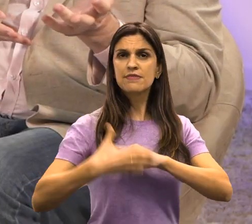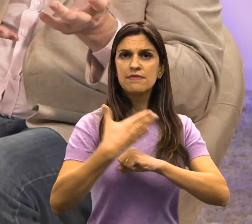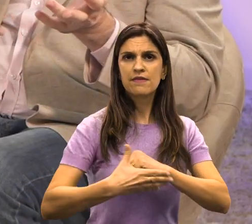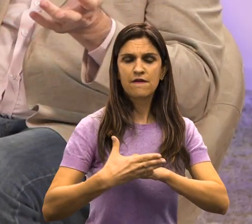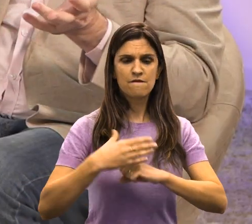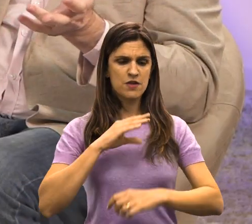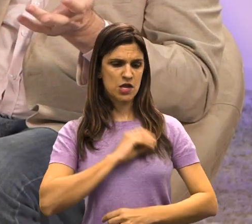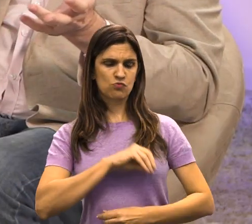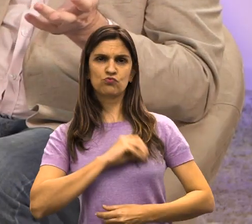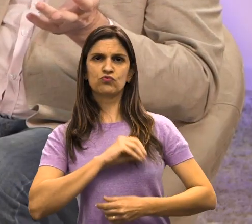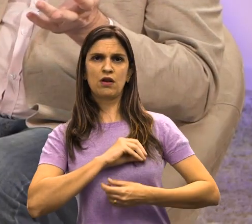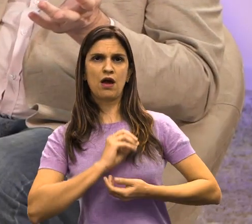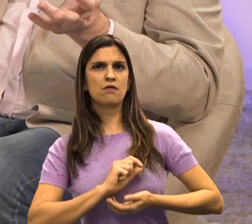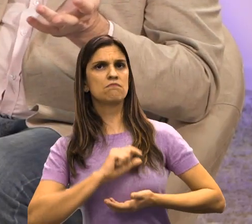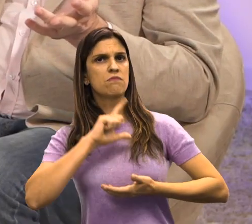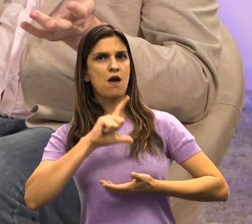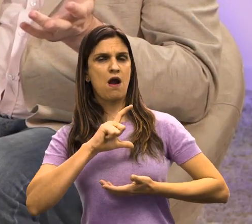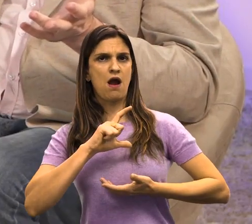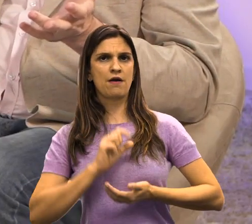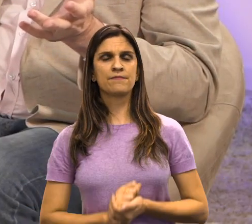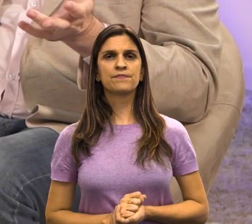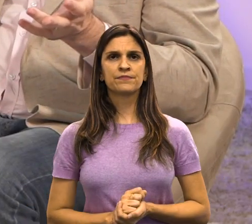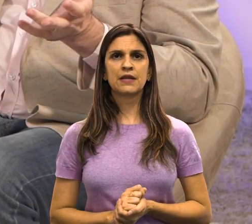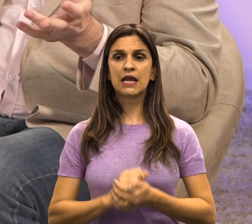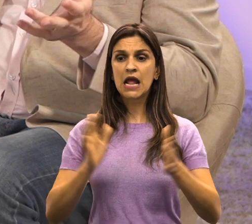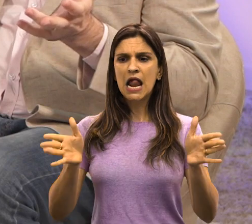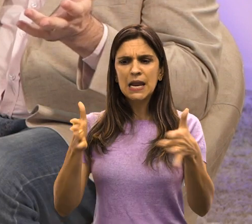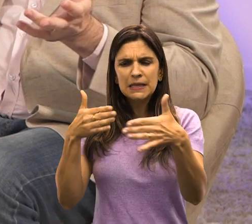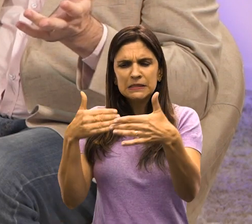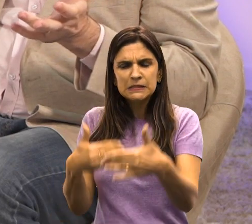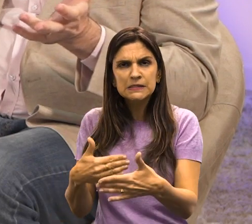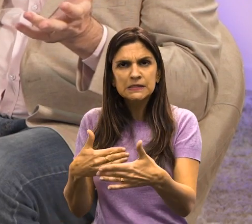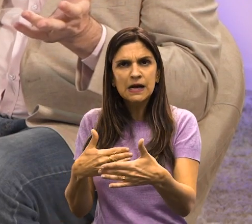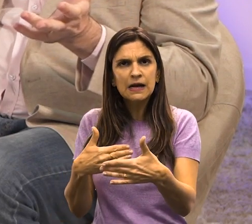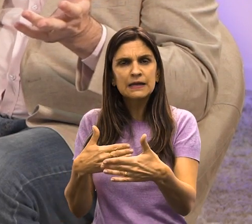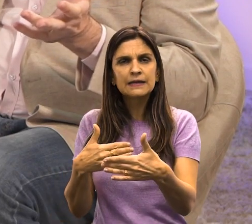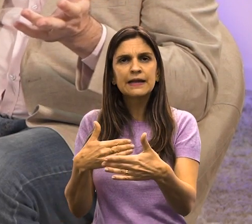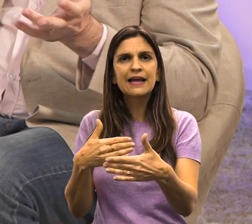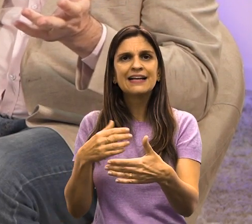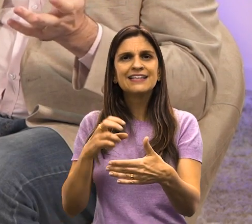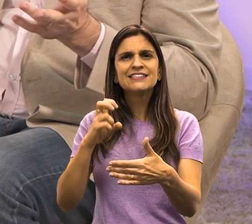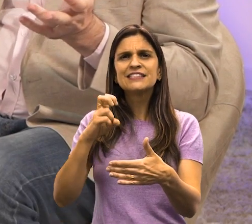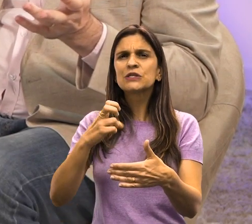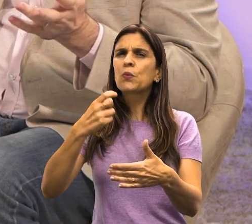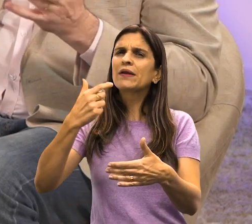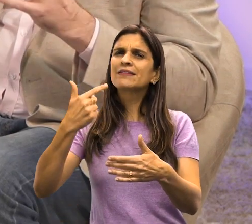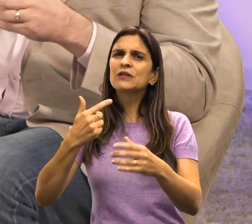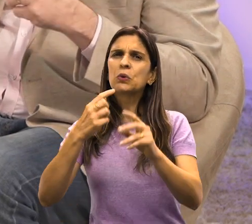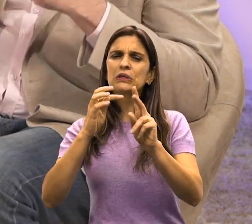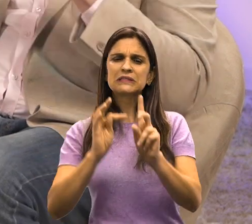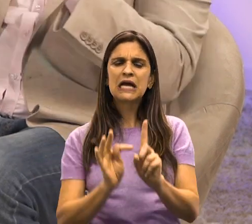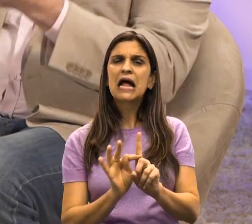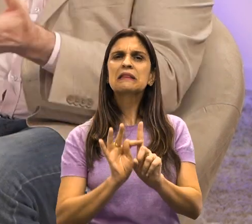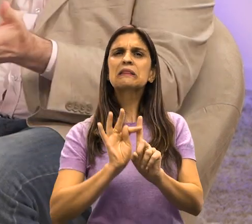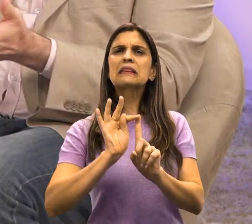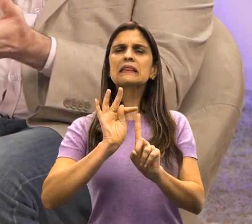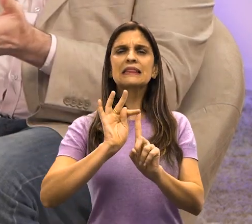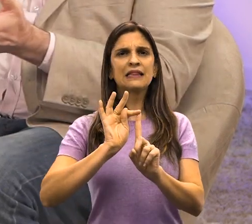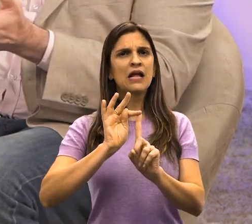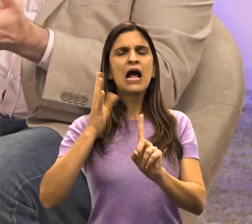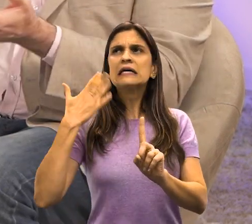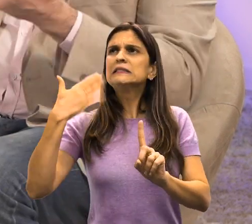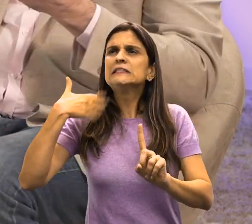tivemos uma experiência de sala com 52 graus. Impossível. É absurdo. Impossível. Você não tem como dar